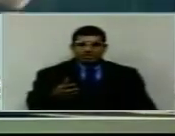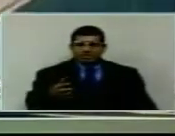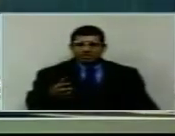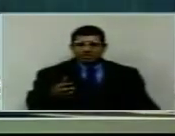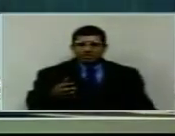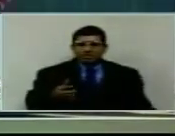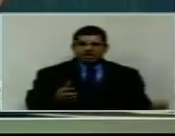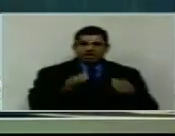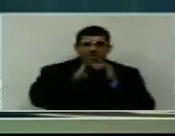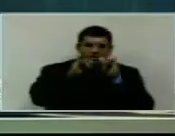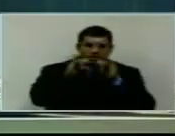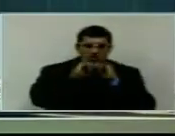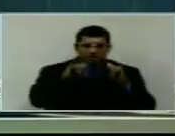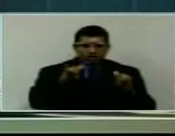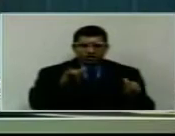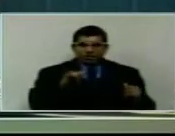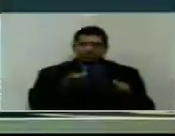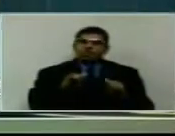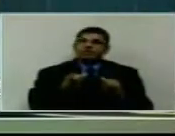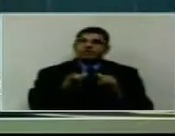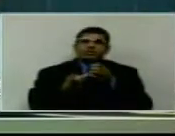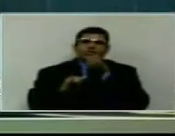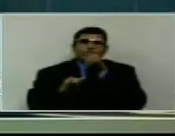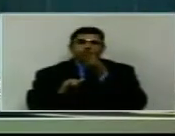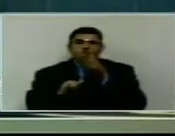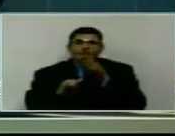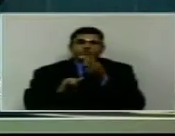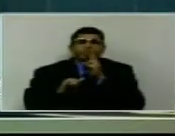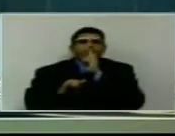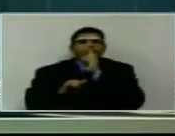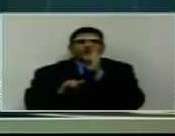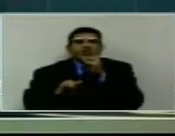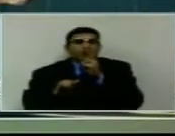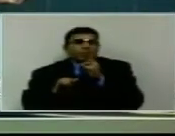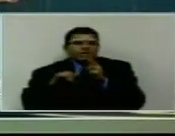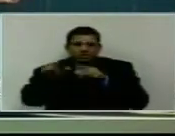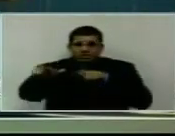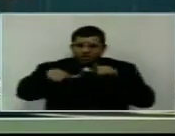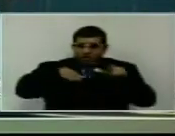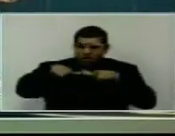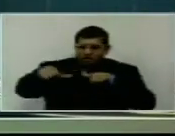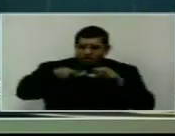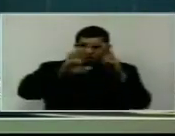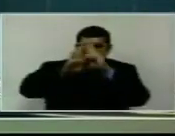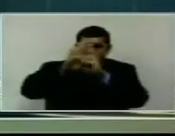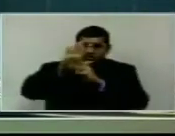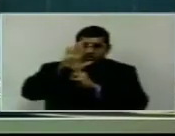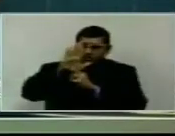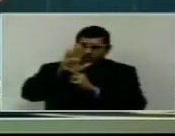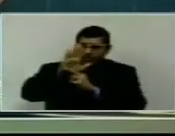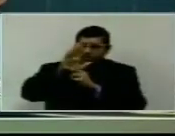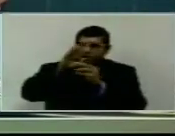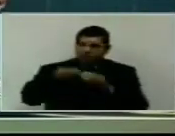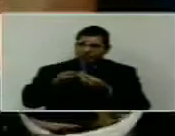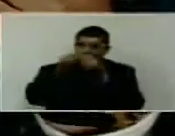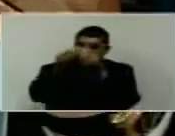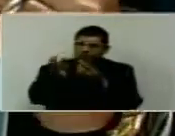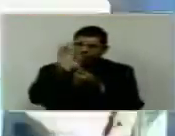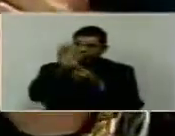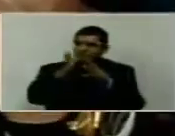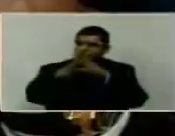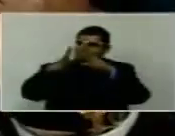as informações do relatório da Arsan, a repactuação proporcionou